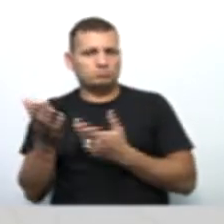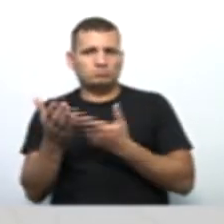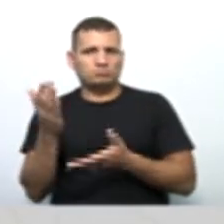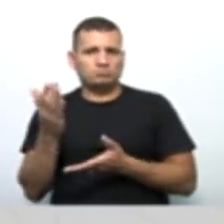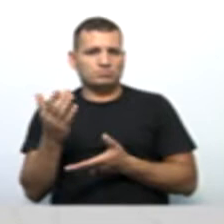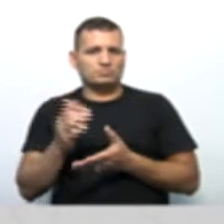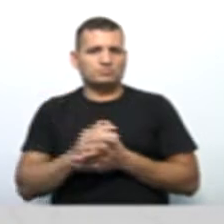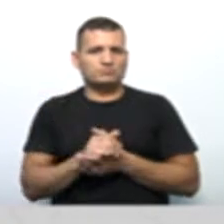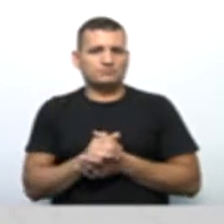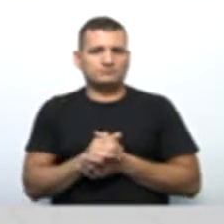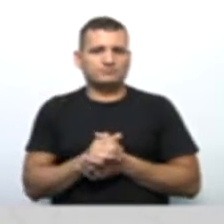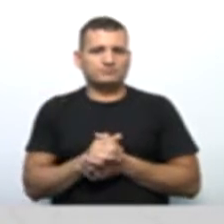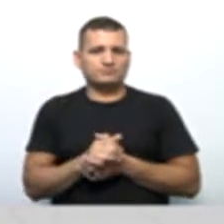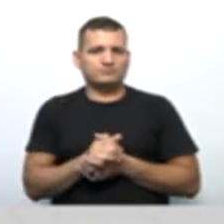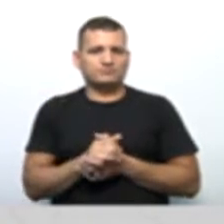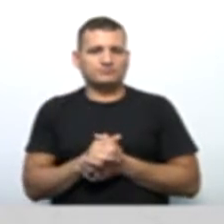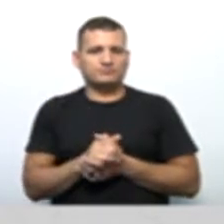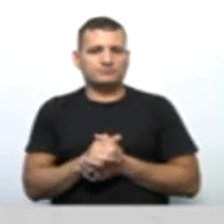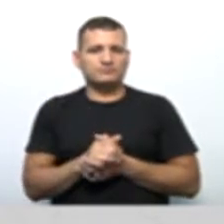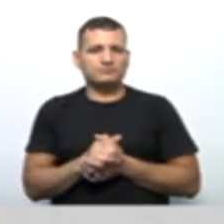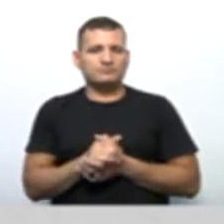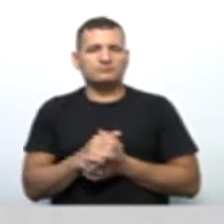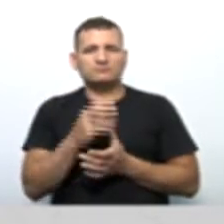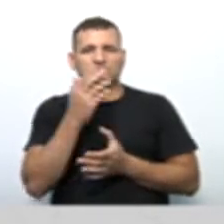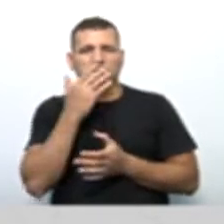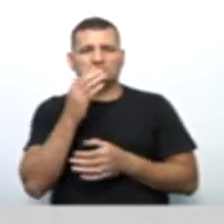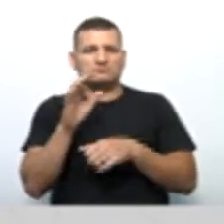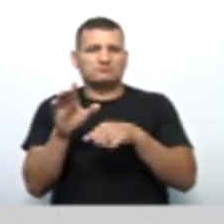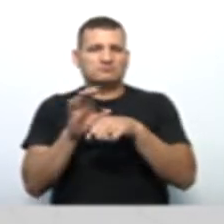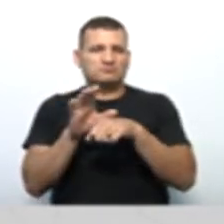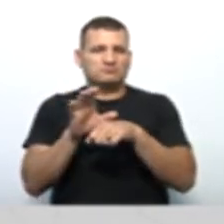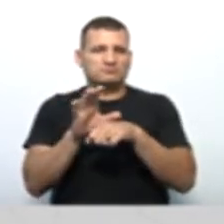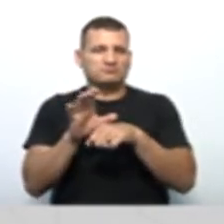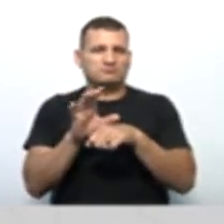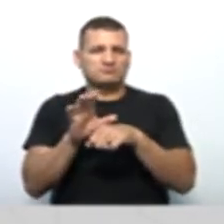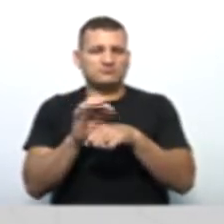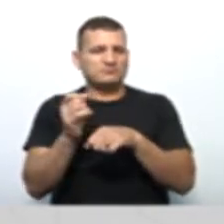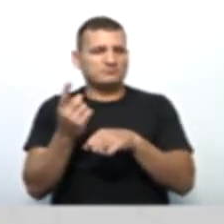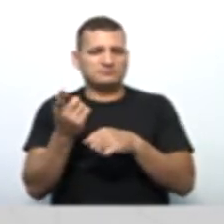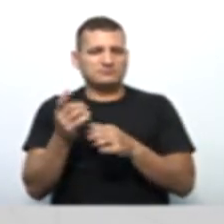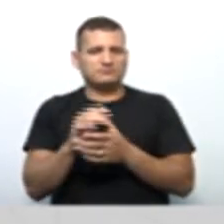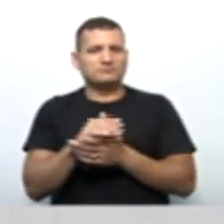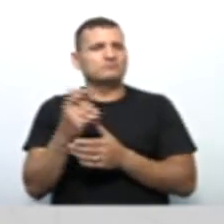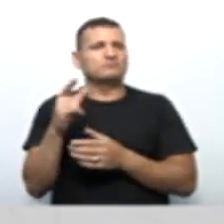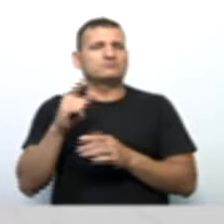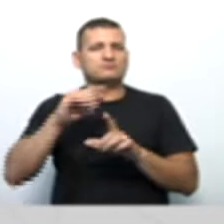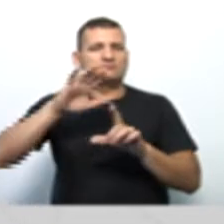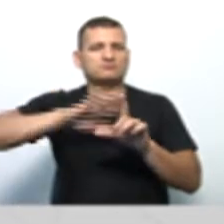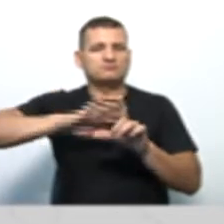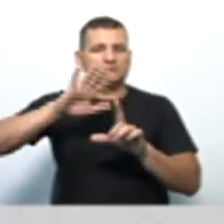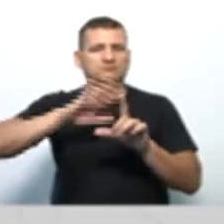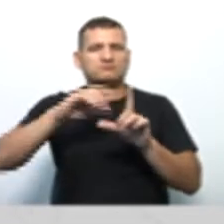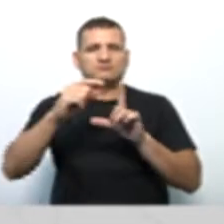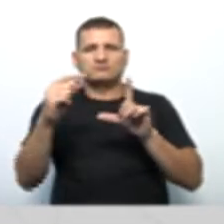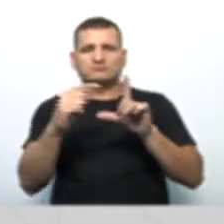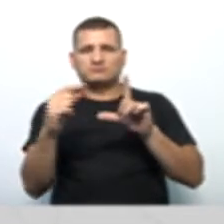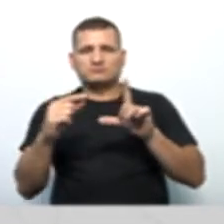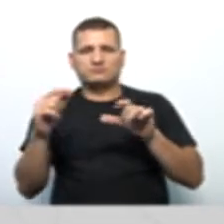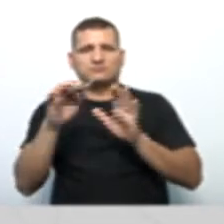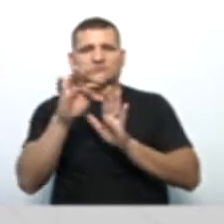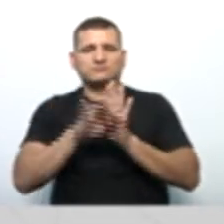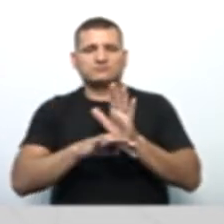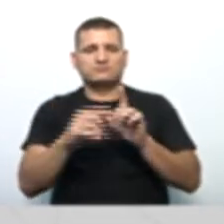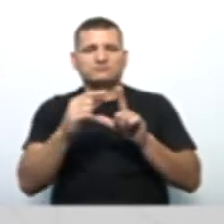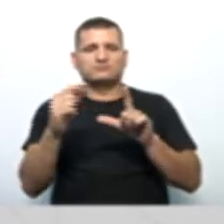inspirador é um tempo cinza ali no meio estranho é não a contraste do texto ele colocou um fundo cinza